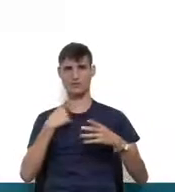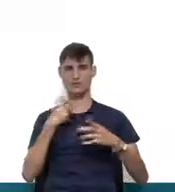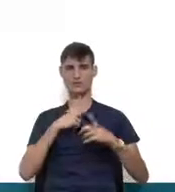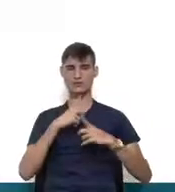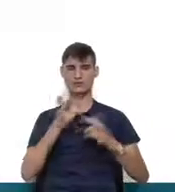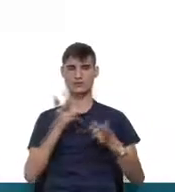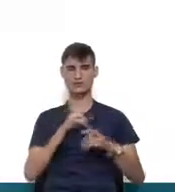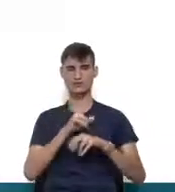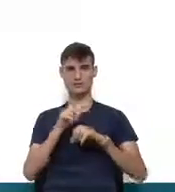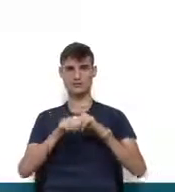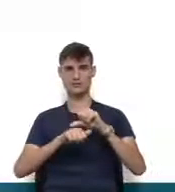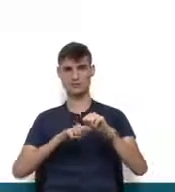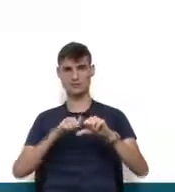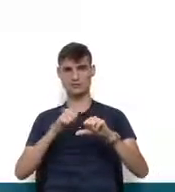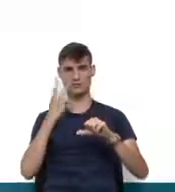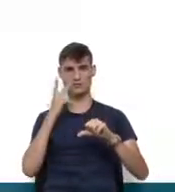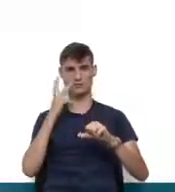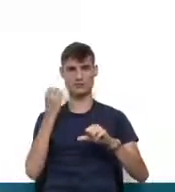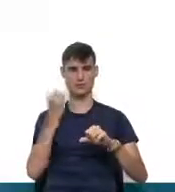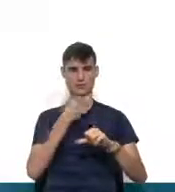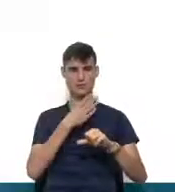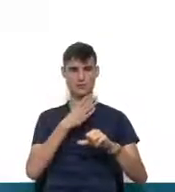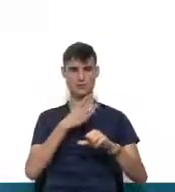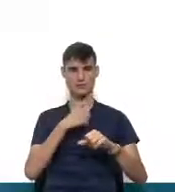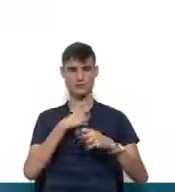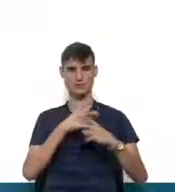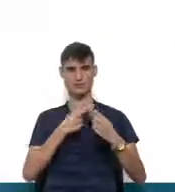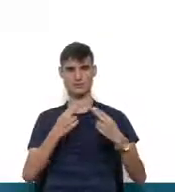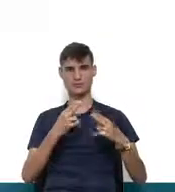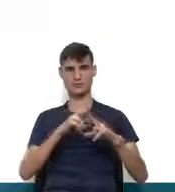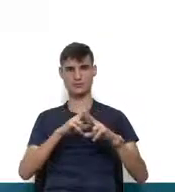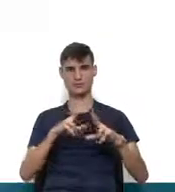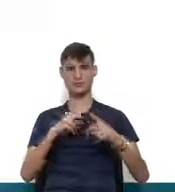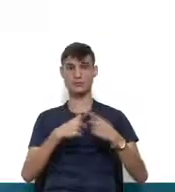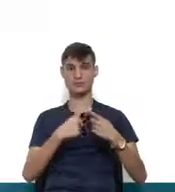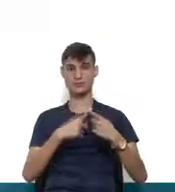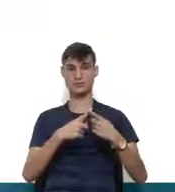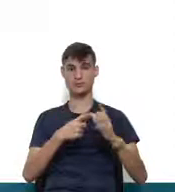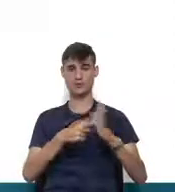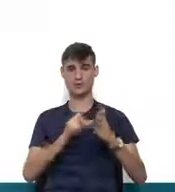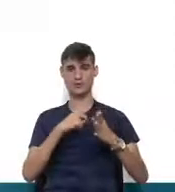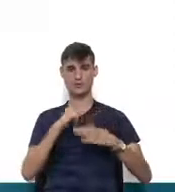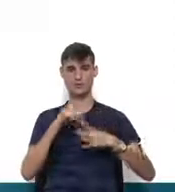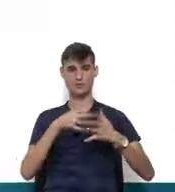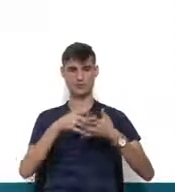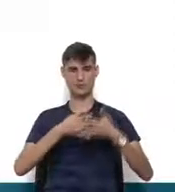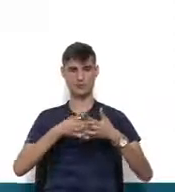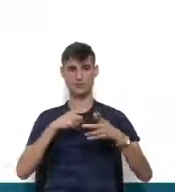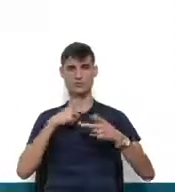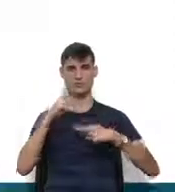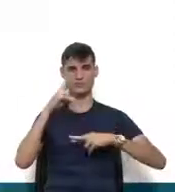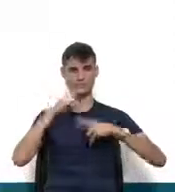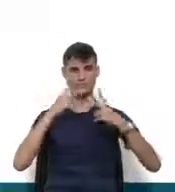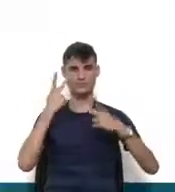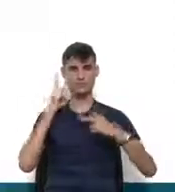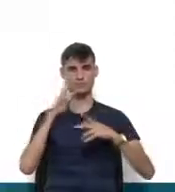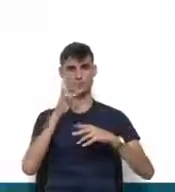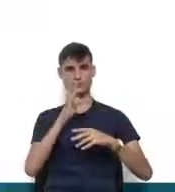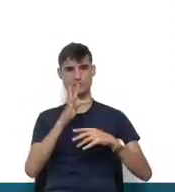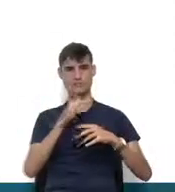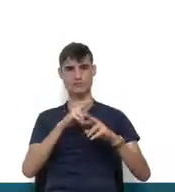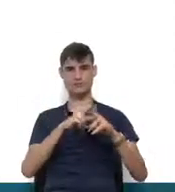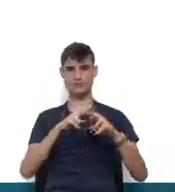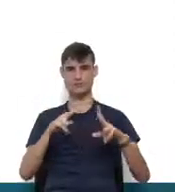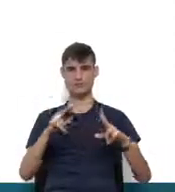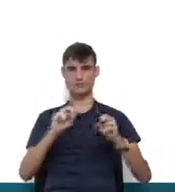fez a substituição para o novo intervalo, tá? Por quê? Porque a função eletromotriz ela é avaliada para t maior ou igual